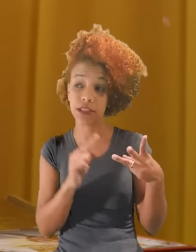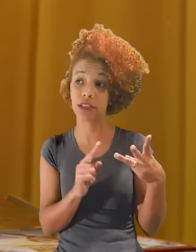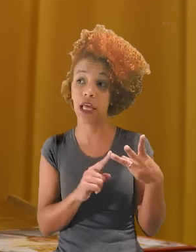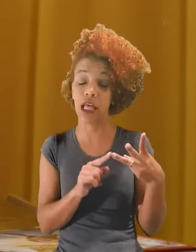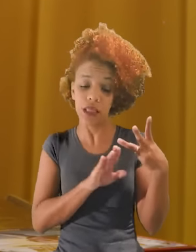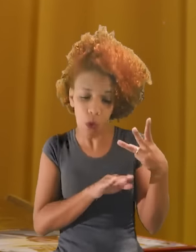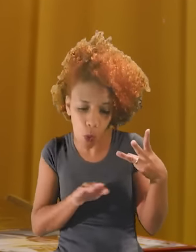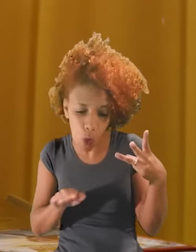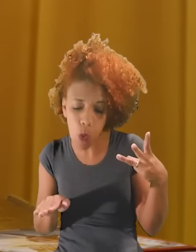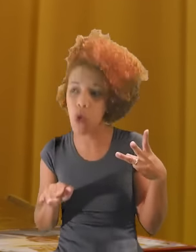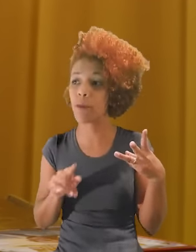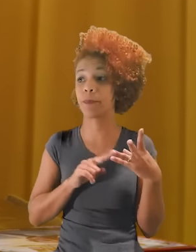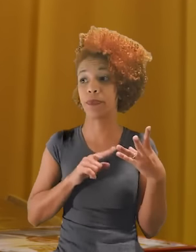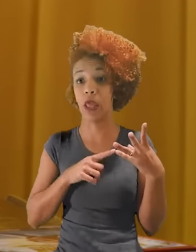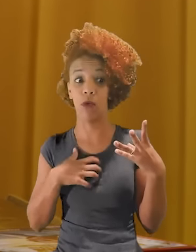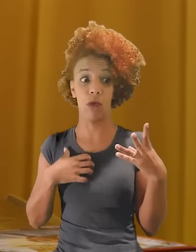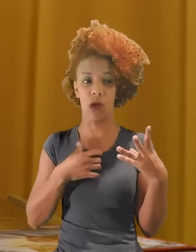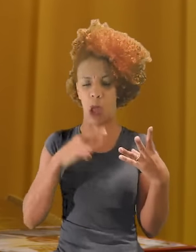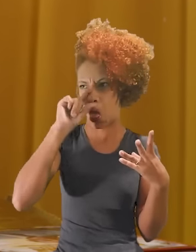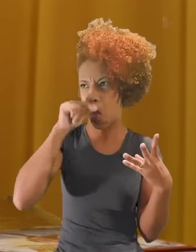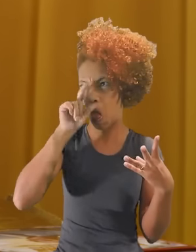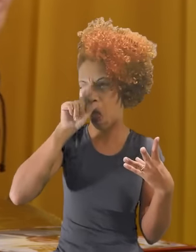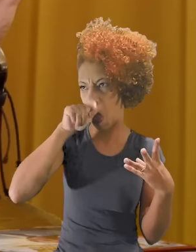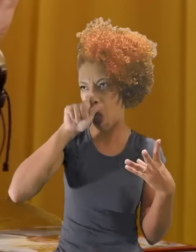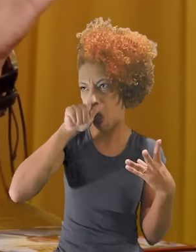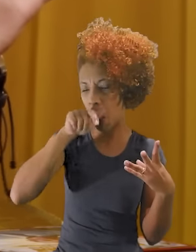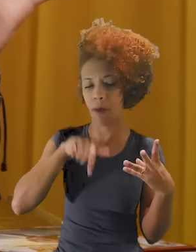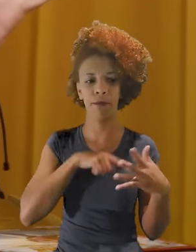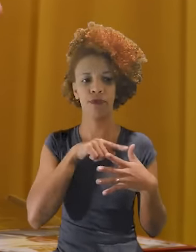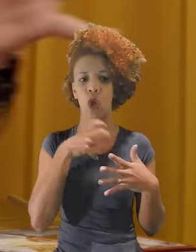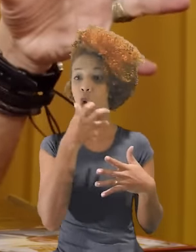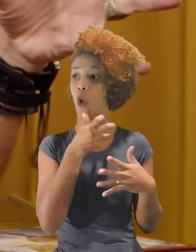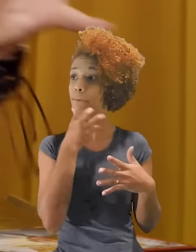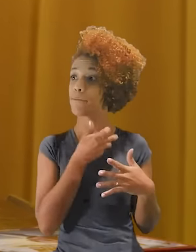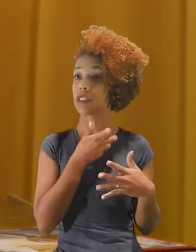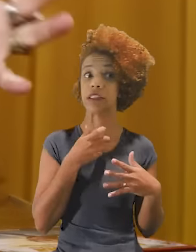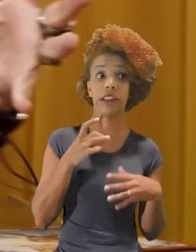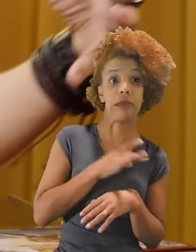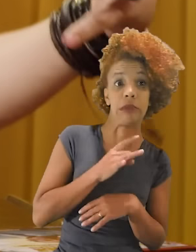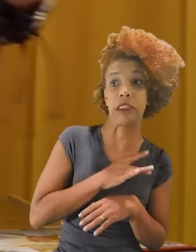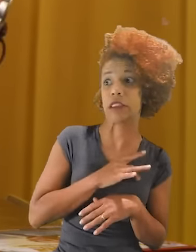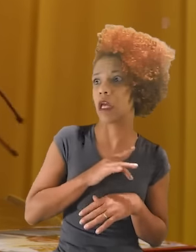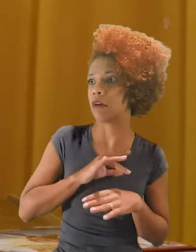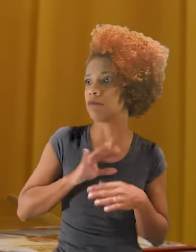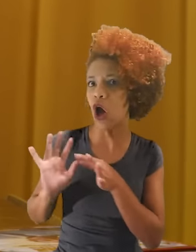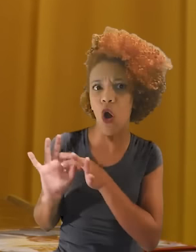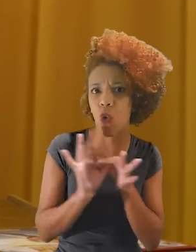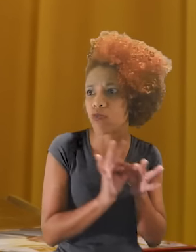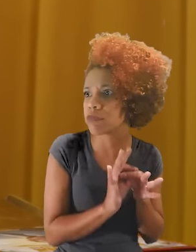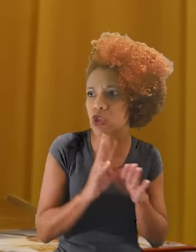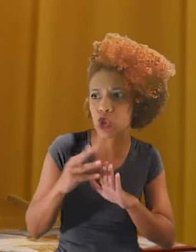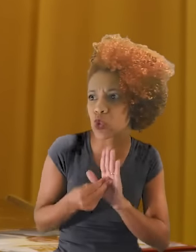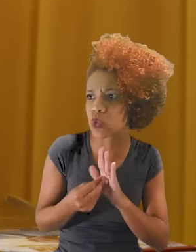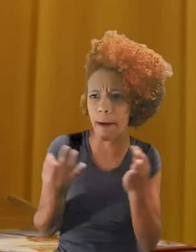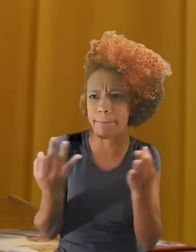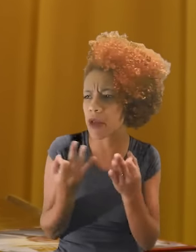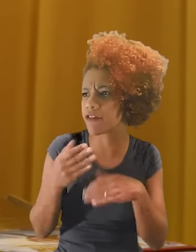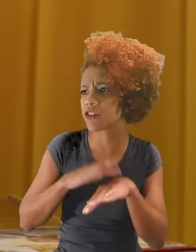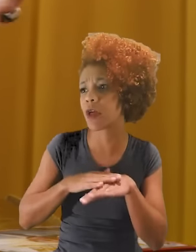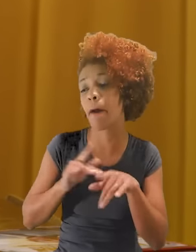cômico dos anões, ele falou, tem o terror, que tem a bruxa, tem o romance, tem o suspense, tudo, né? Era uma história que envolvia tudo. Então ele falou, é perfeito pra gente